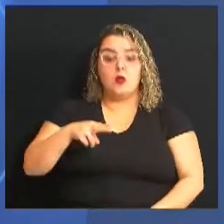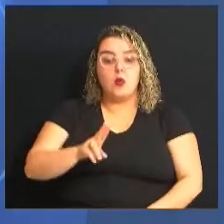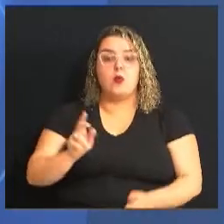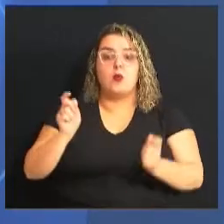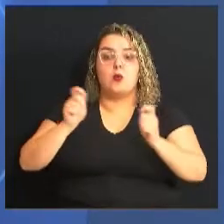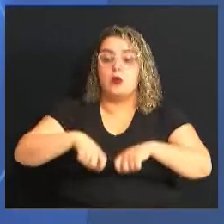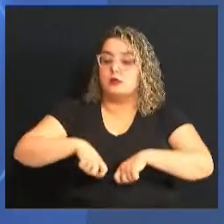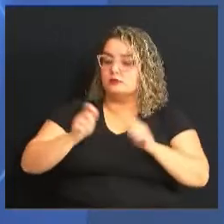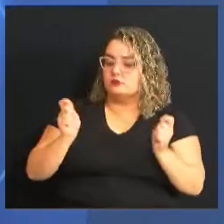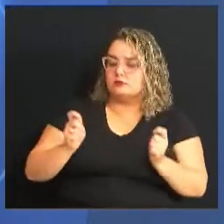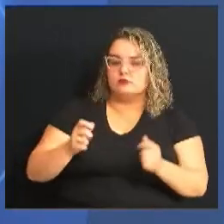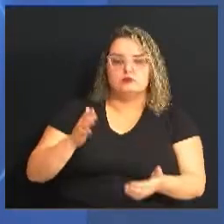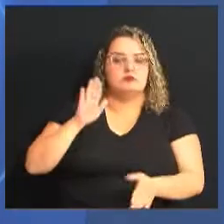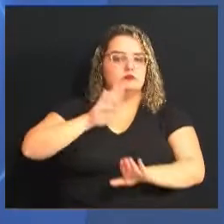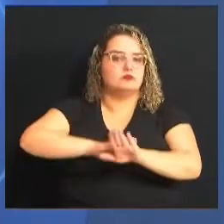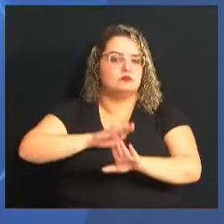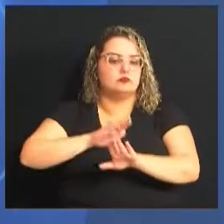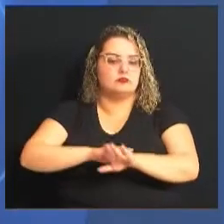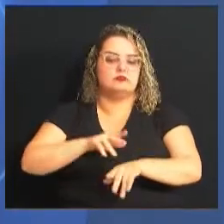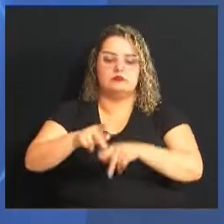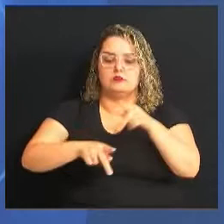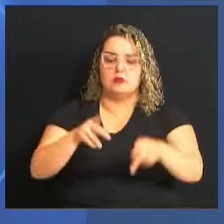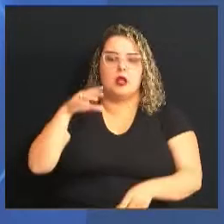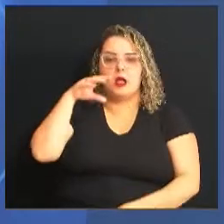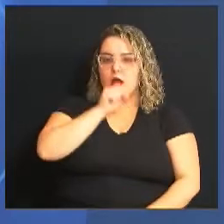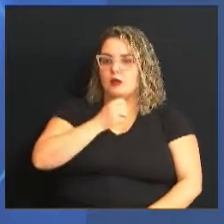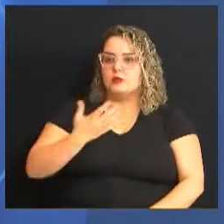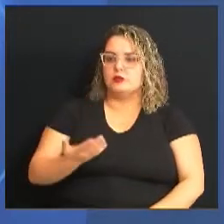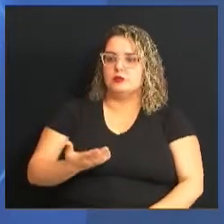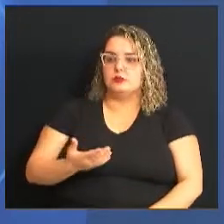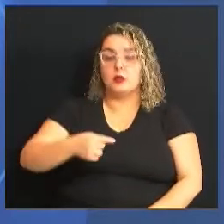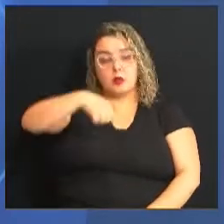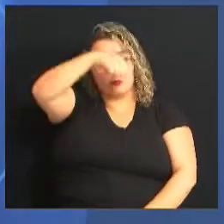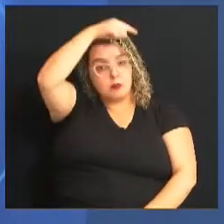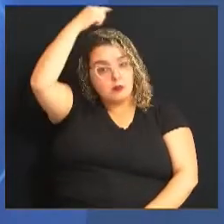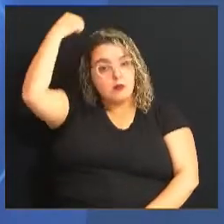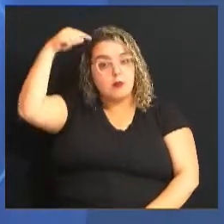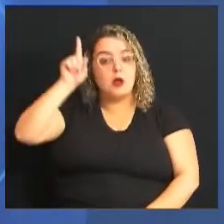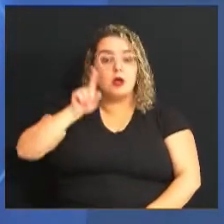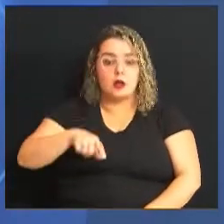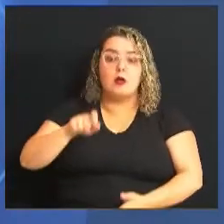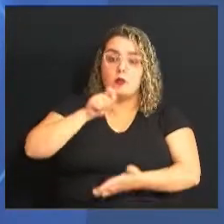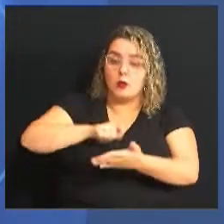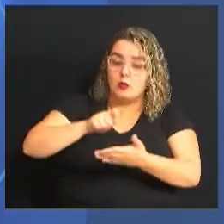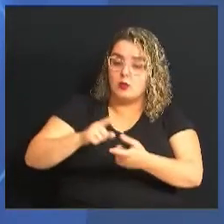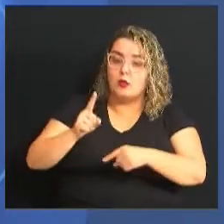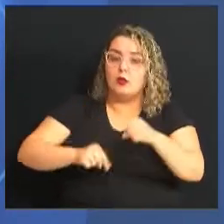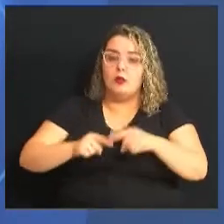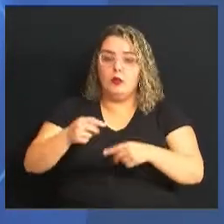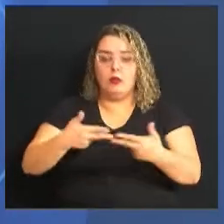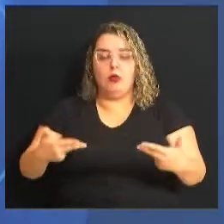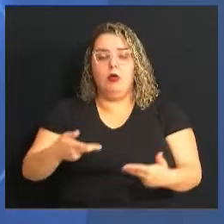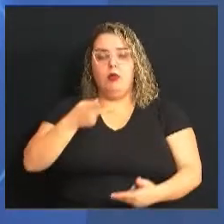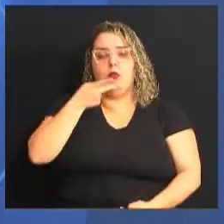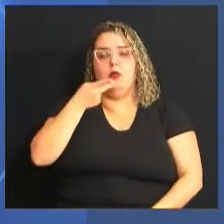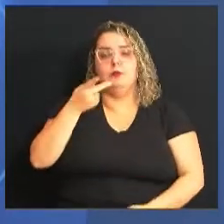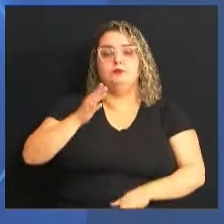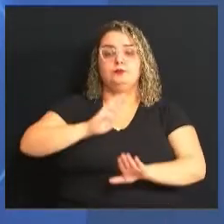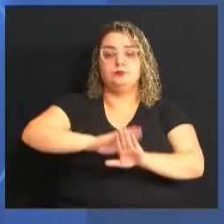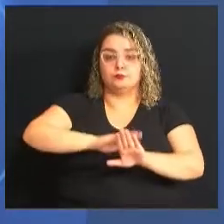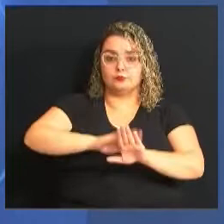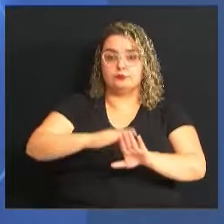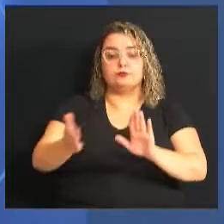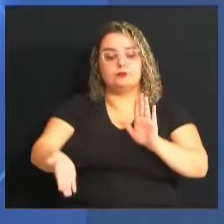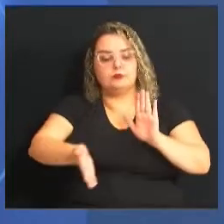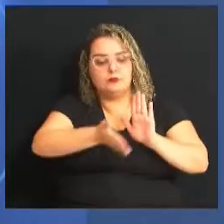de entrar em funcionamento imediatamente. Paulo Gaspar, que é o autor da matéria, falou dessa proposta e deixou claro que